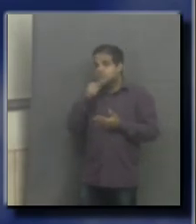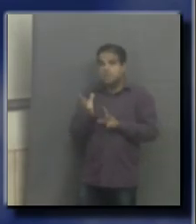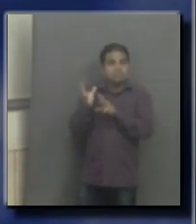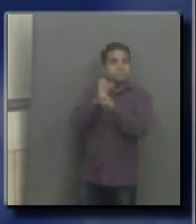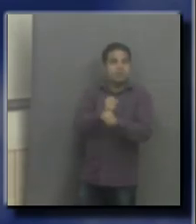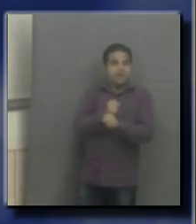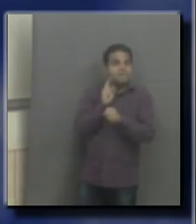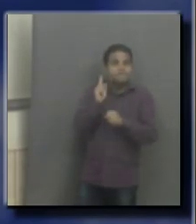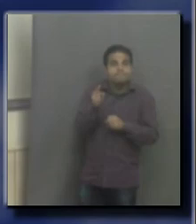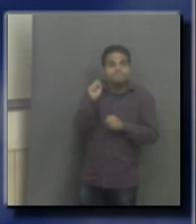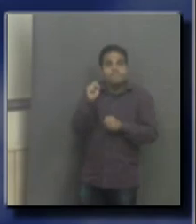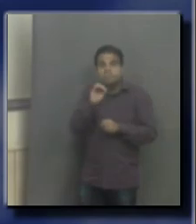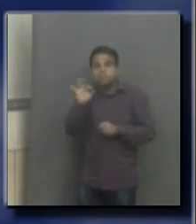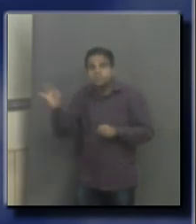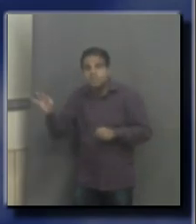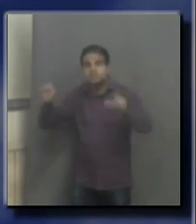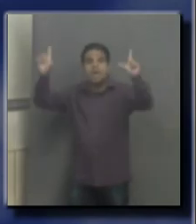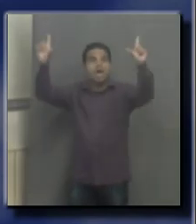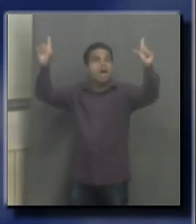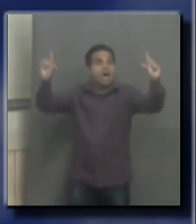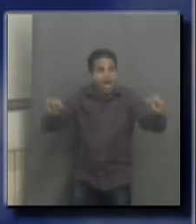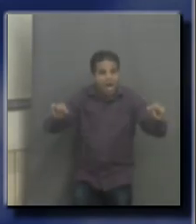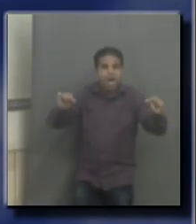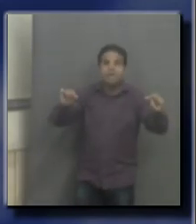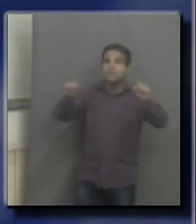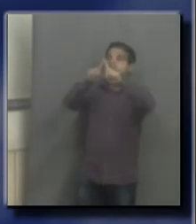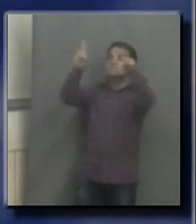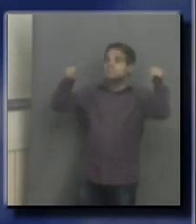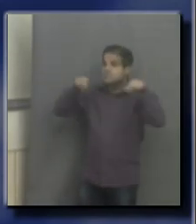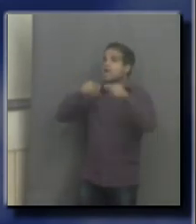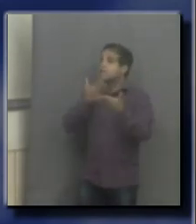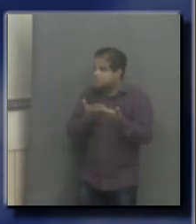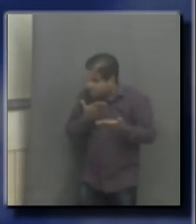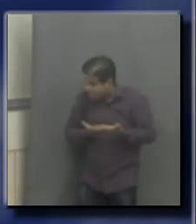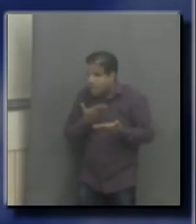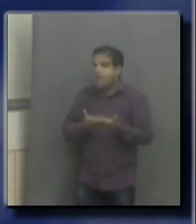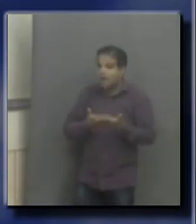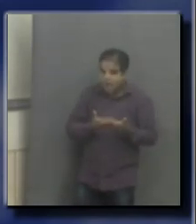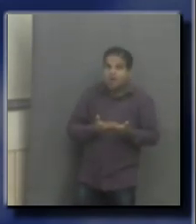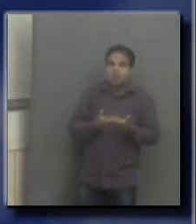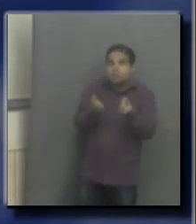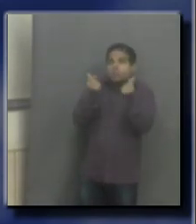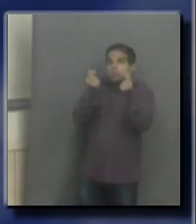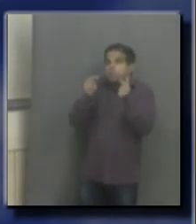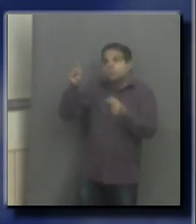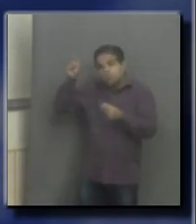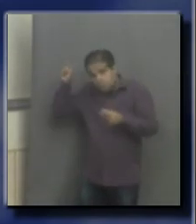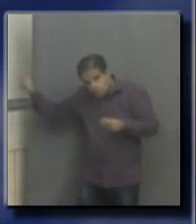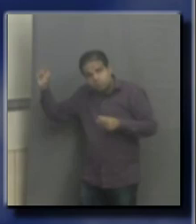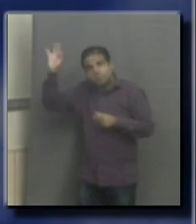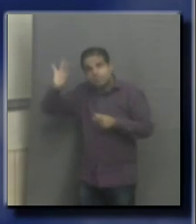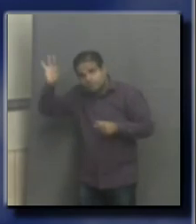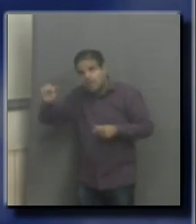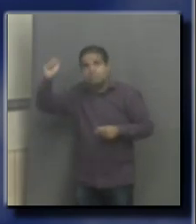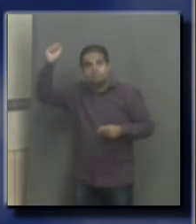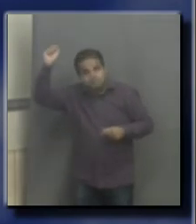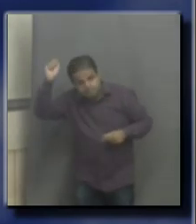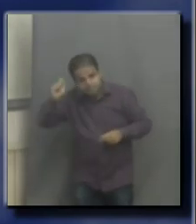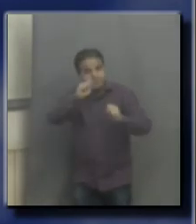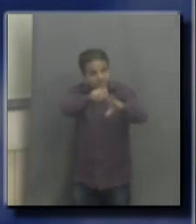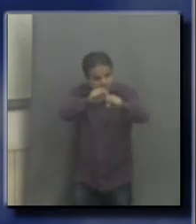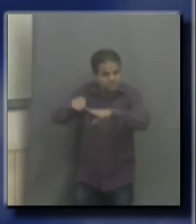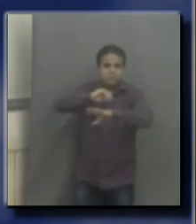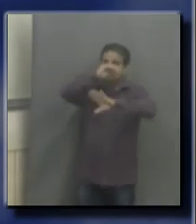De verdade, em sala de aula, com custo para a instituição de ensino. Então, todos